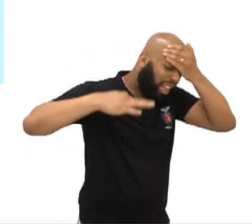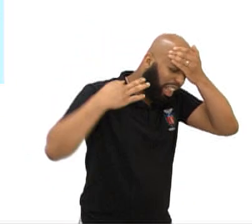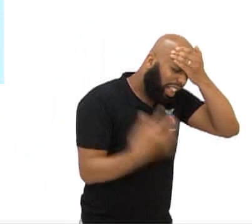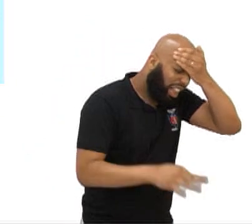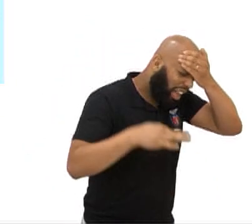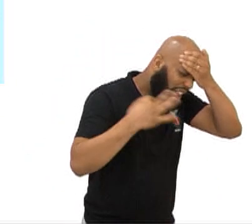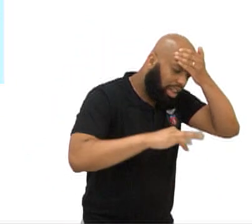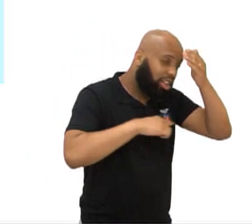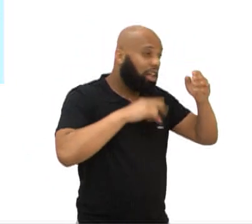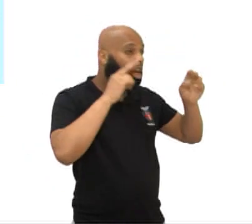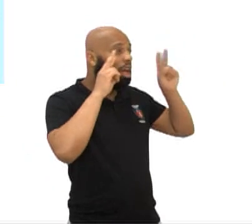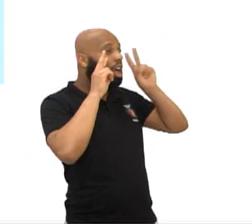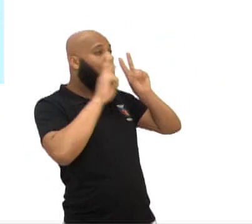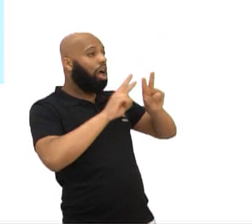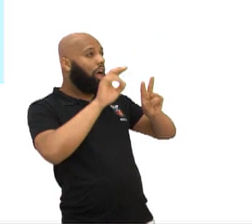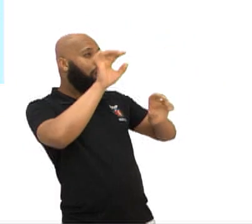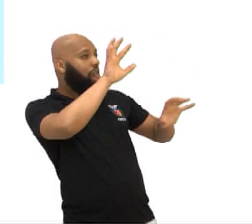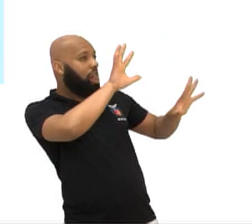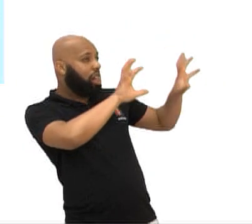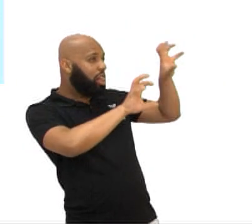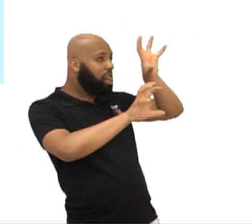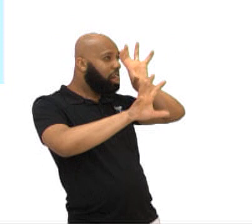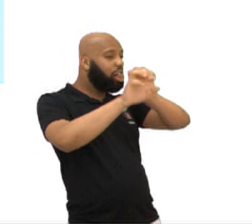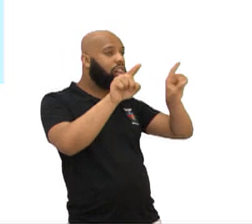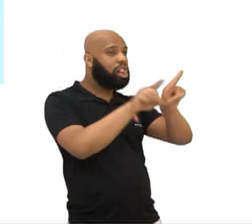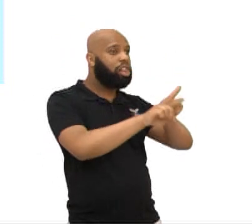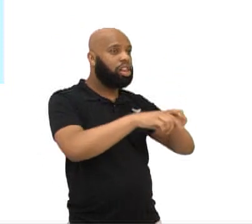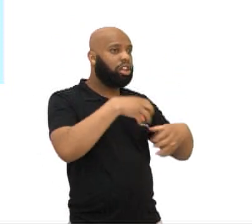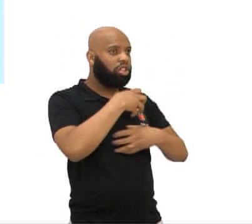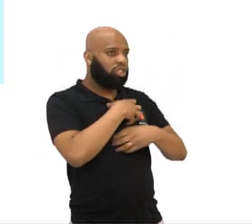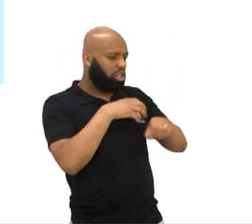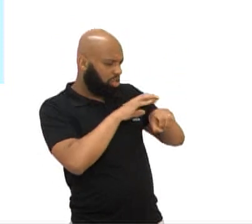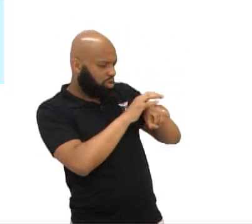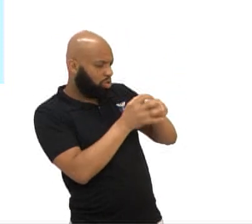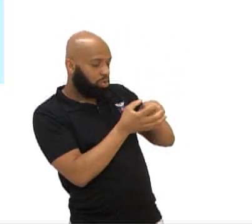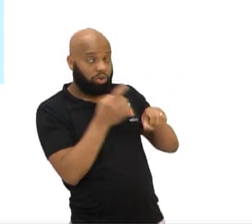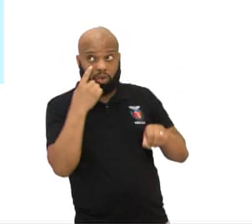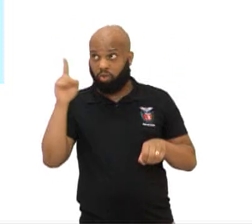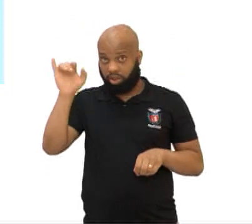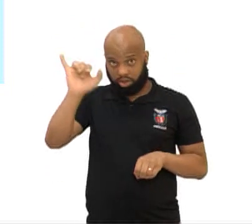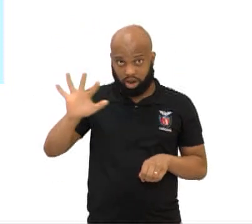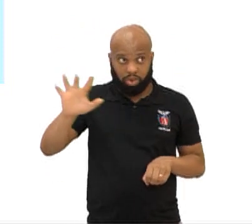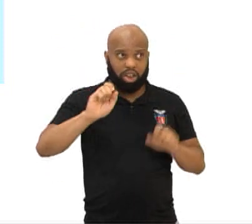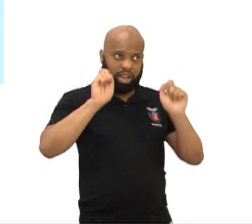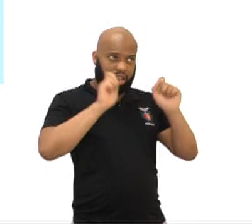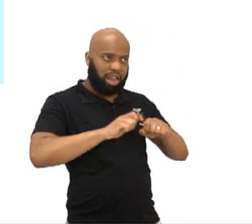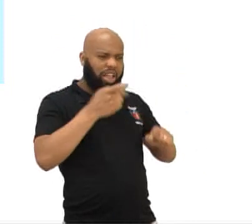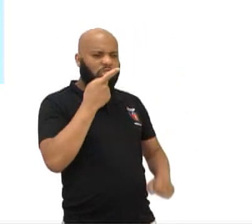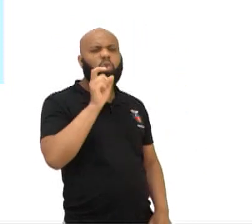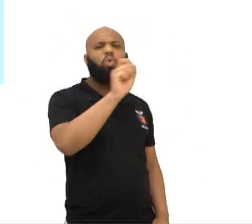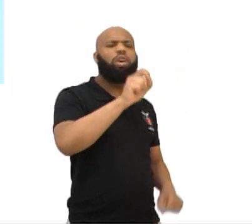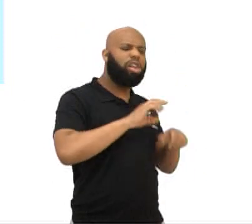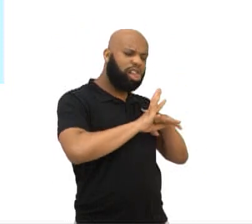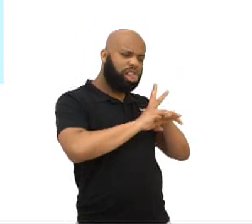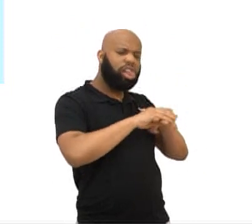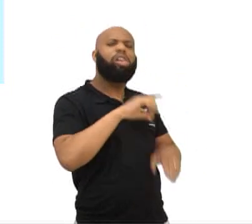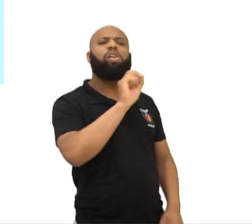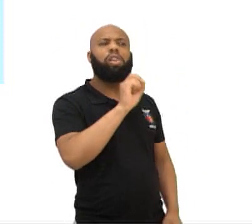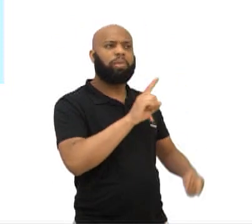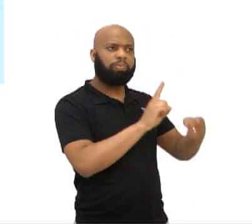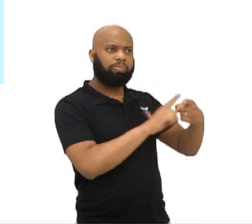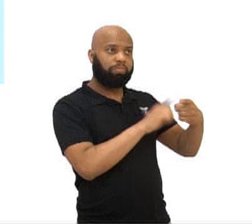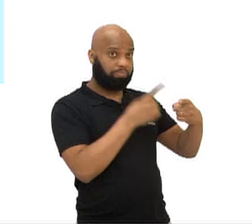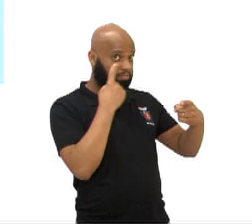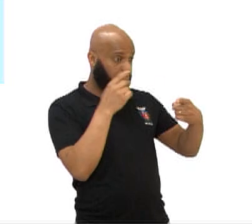com uma visão turva e o formato ocular conforme a imagem. Podemos definir que estamos falando do quê? Letra